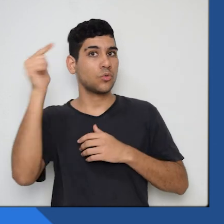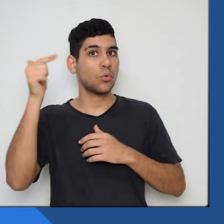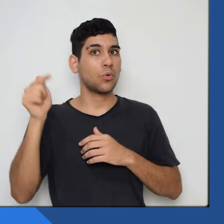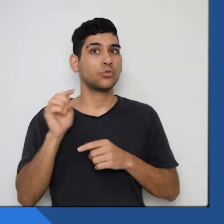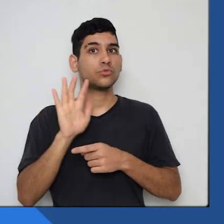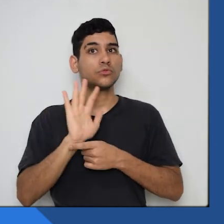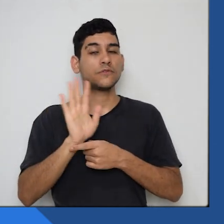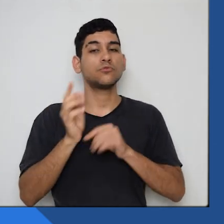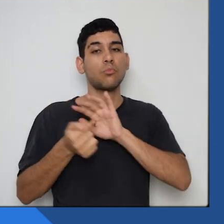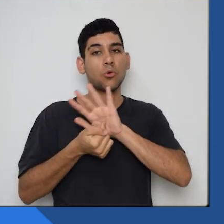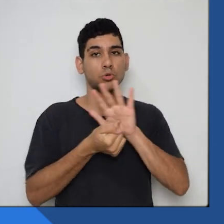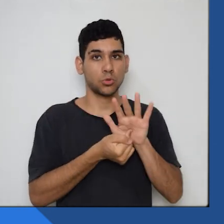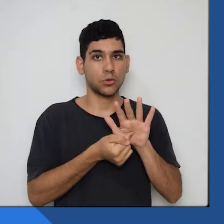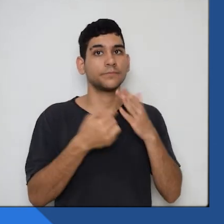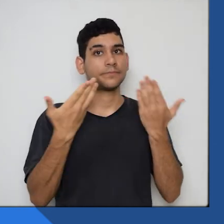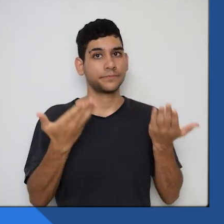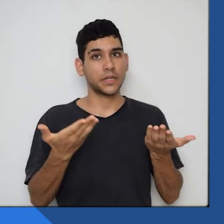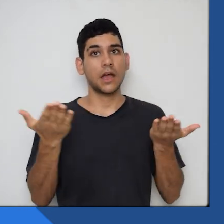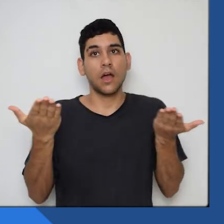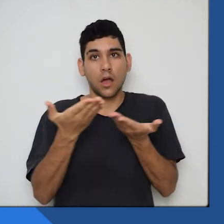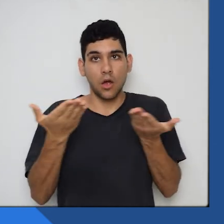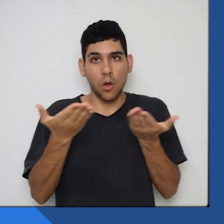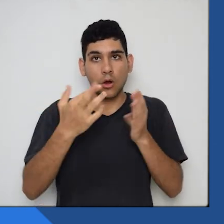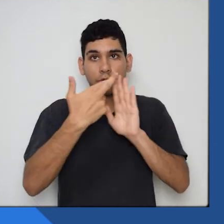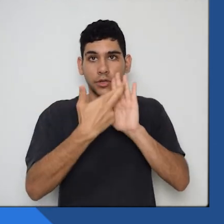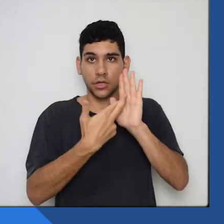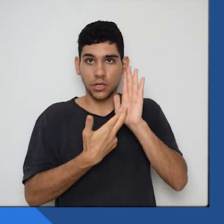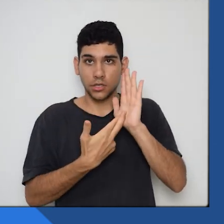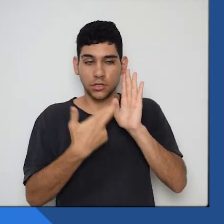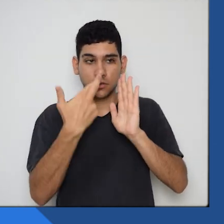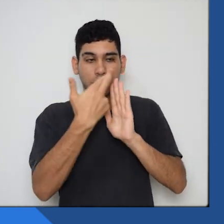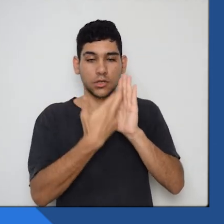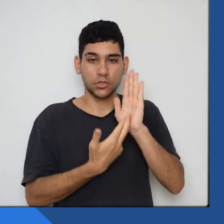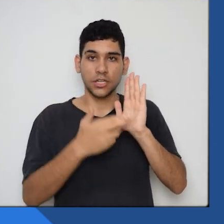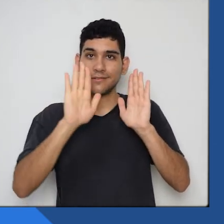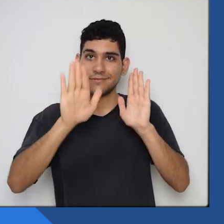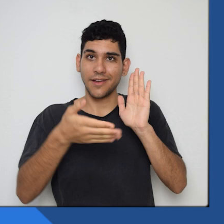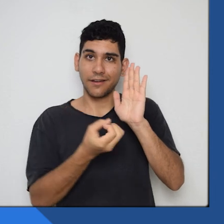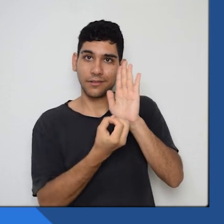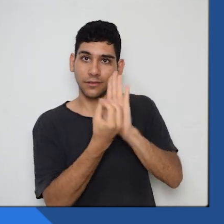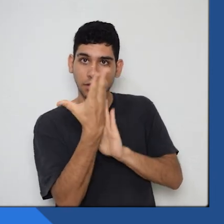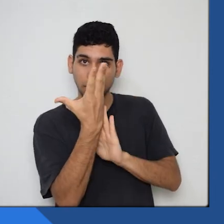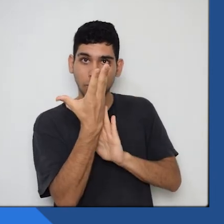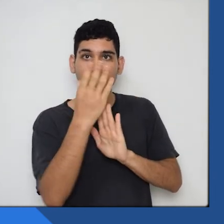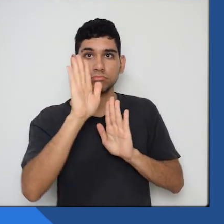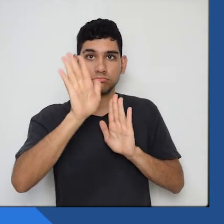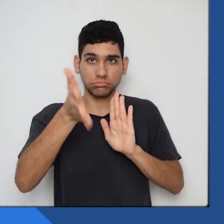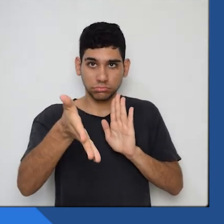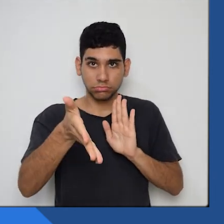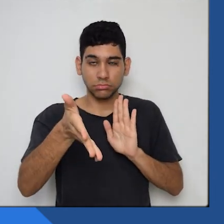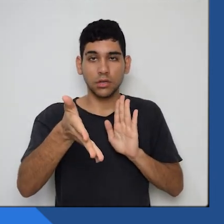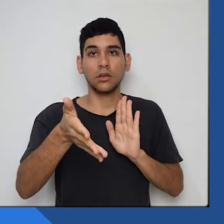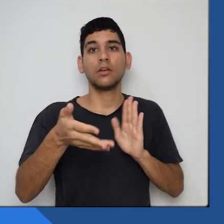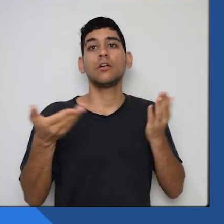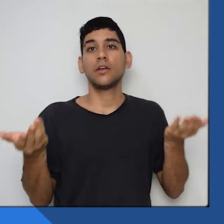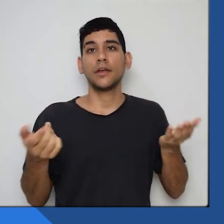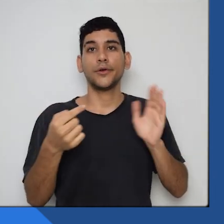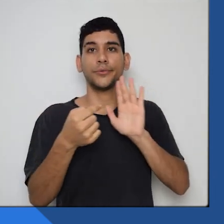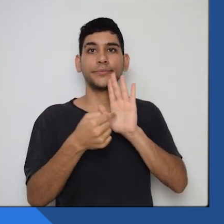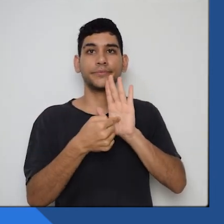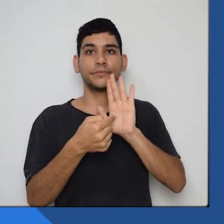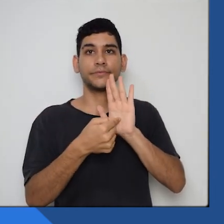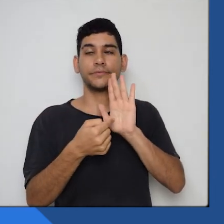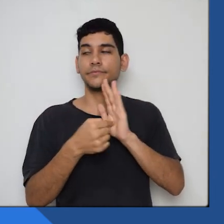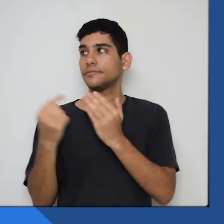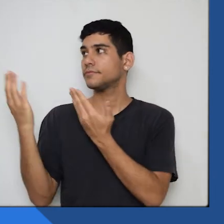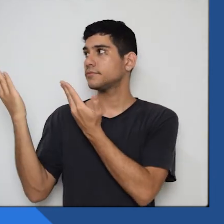gente já tratou delas em outros vídeos. Ok? Então agora que o nosso questionário já está criado,